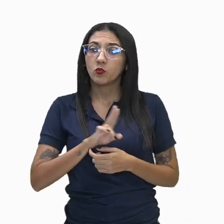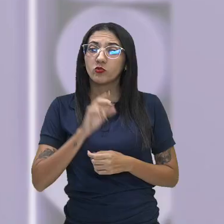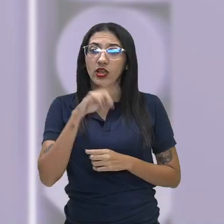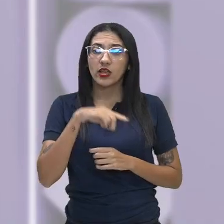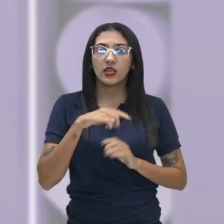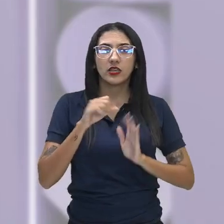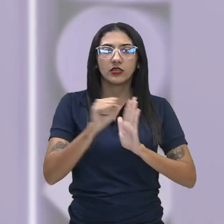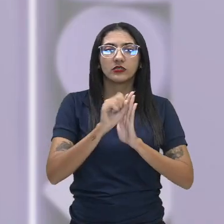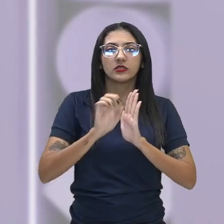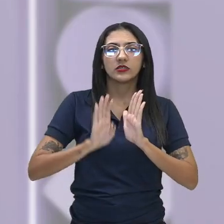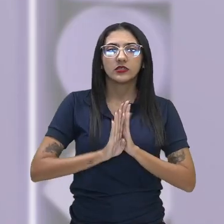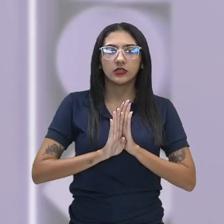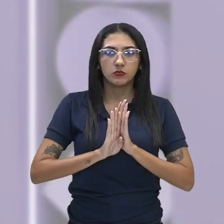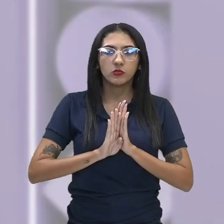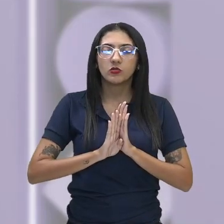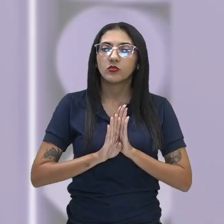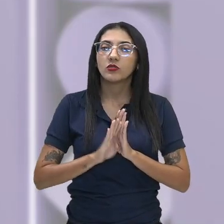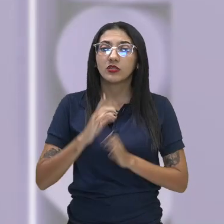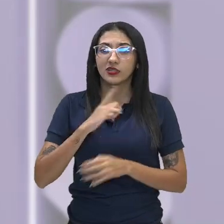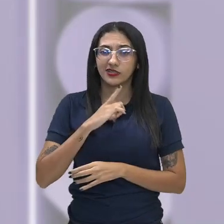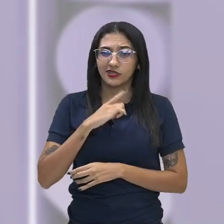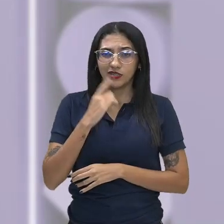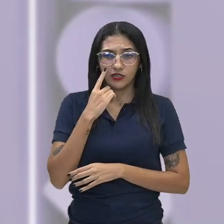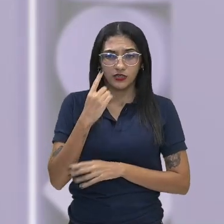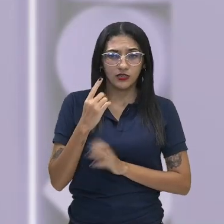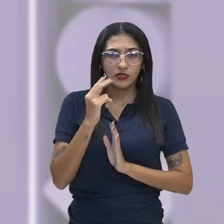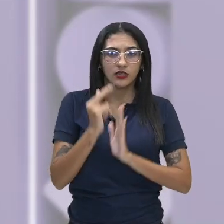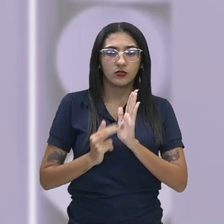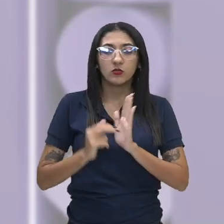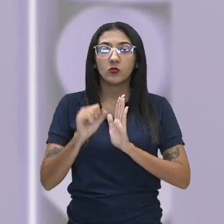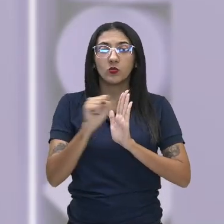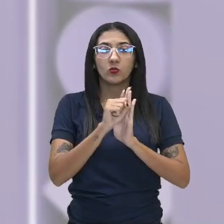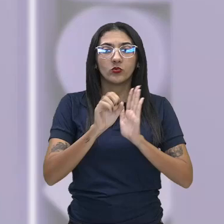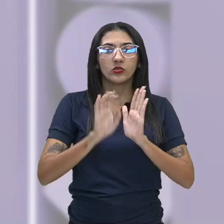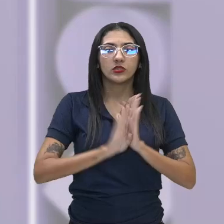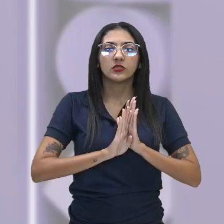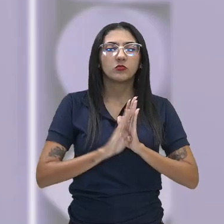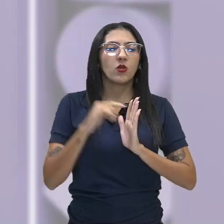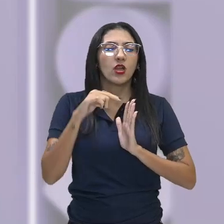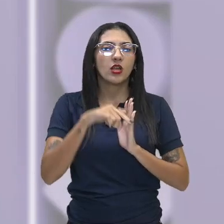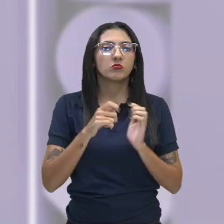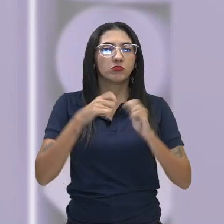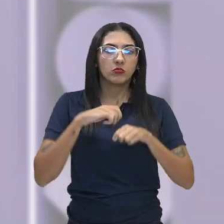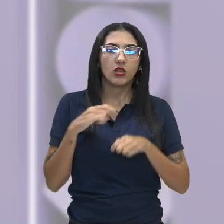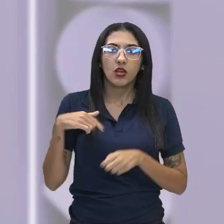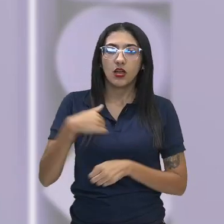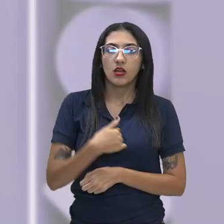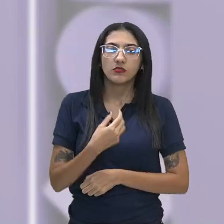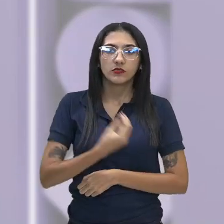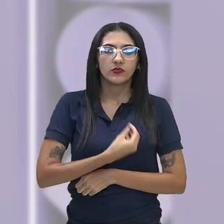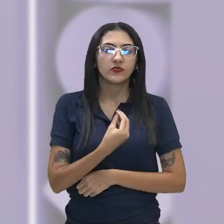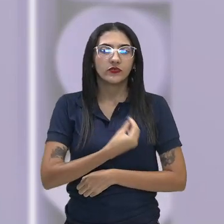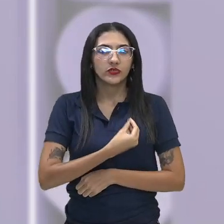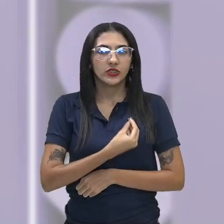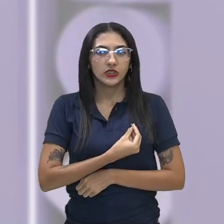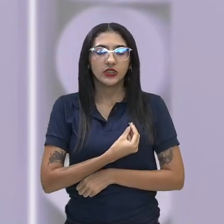símbolo, como está colocado nessa cartela, a nossa vida se torna